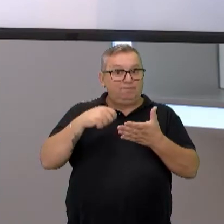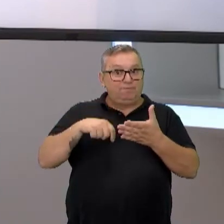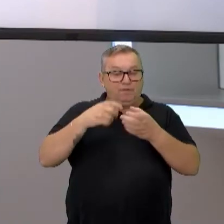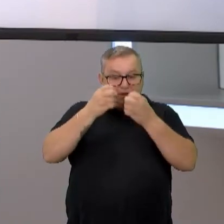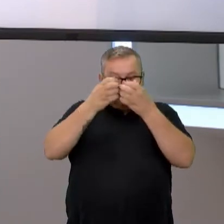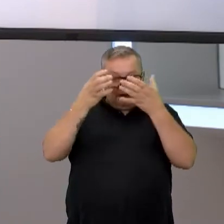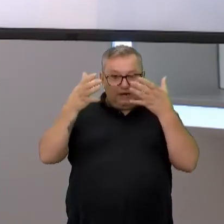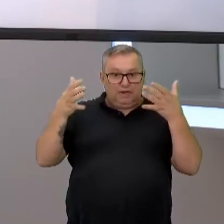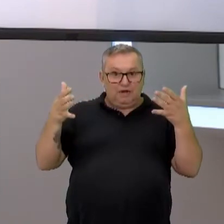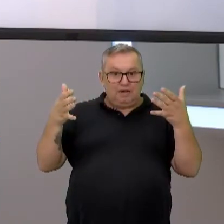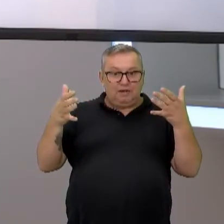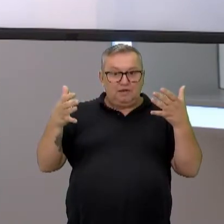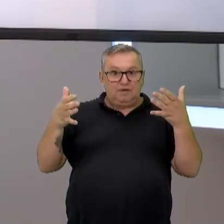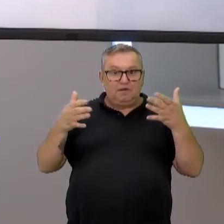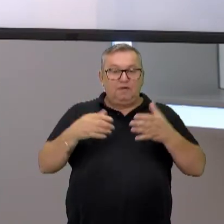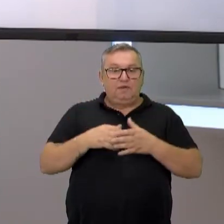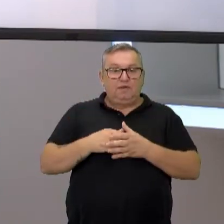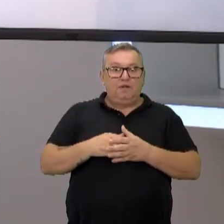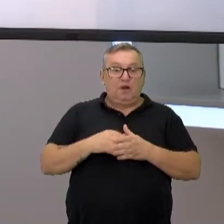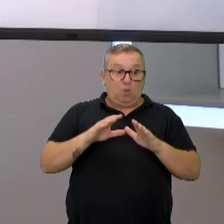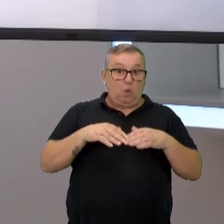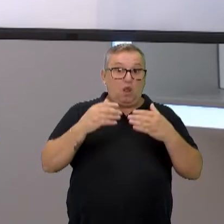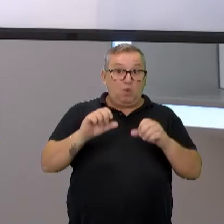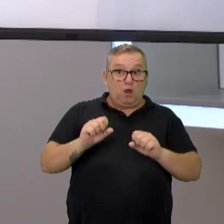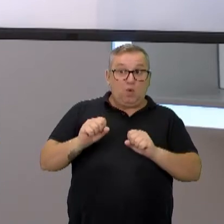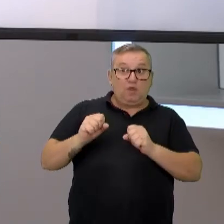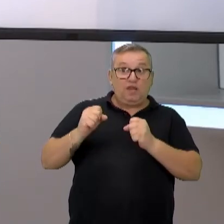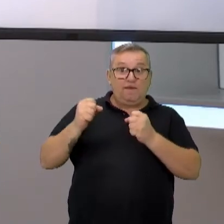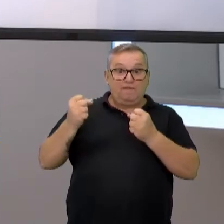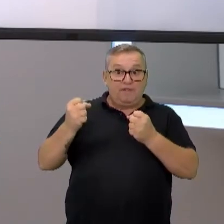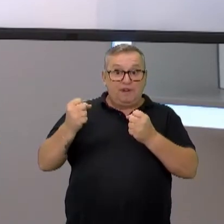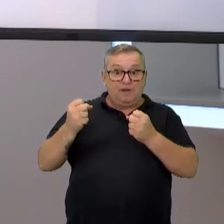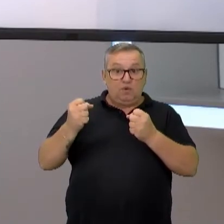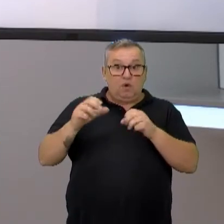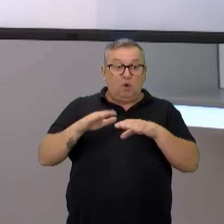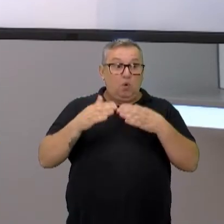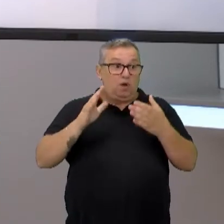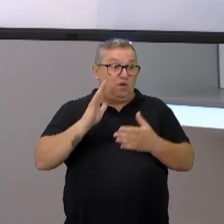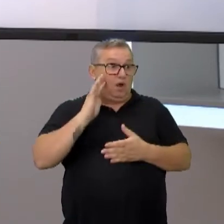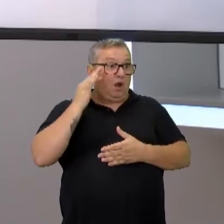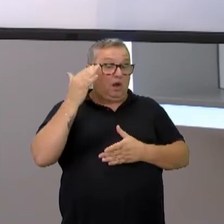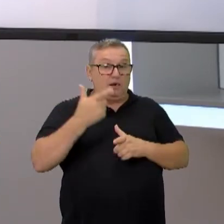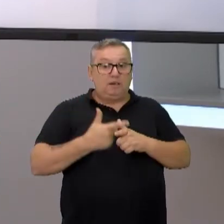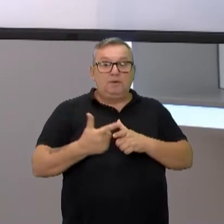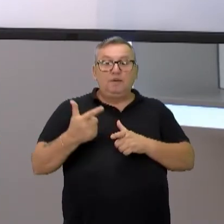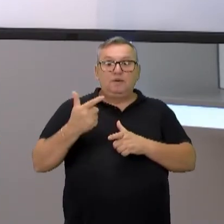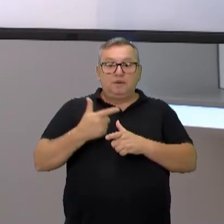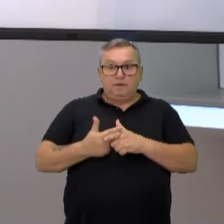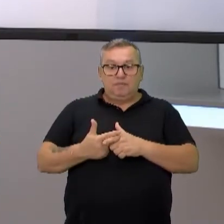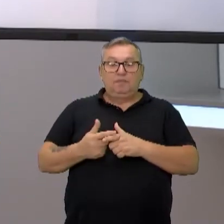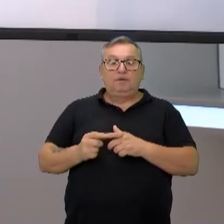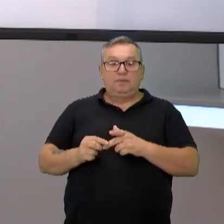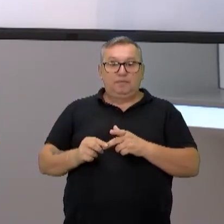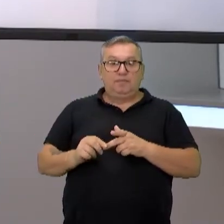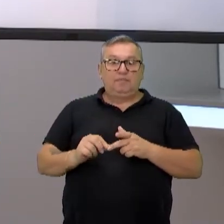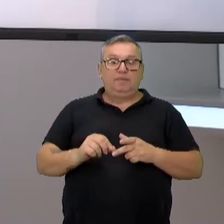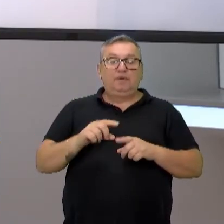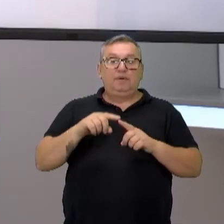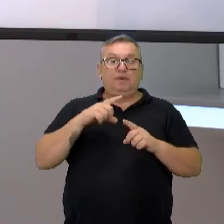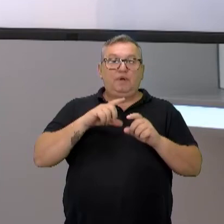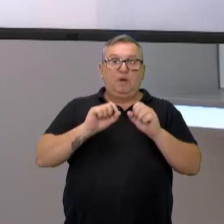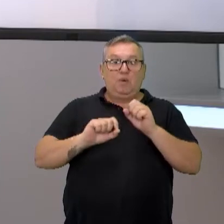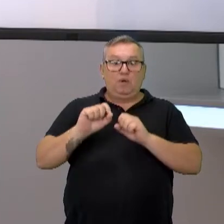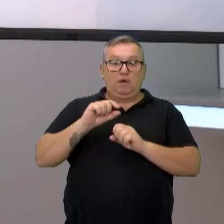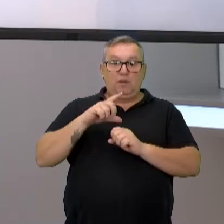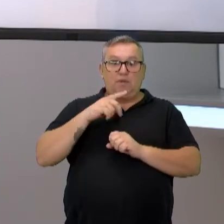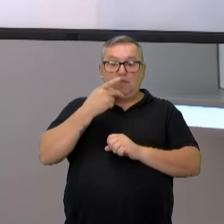muito claro. Quando que eu defendo uma ideia? Quando que eu já estou resolvendo o problema? Então aqui é muito importante para o texto essa parte, mas